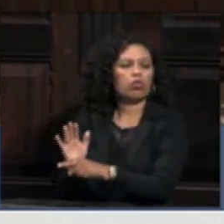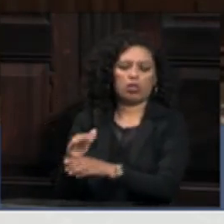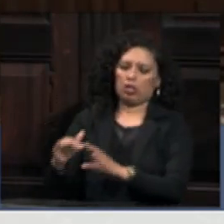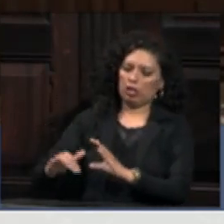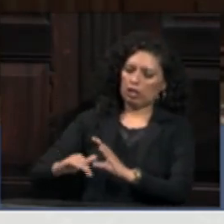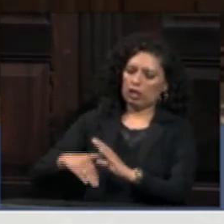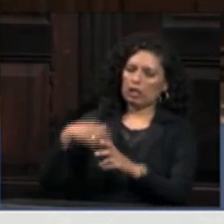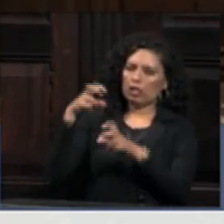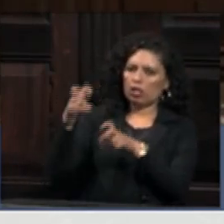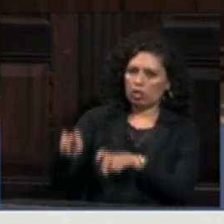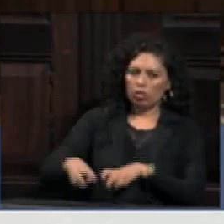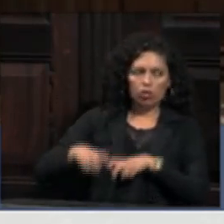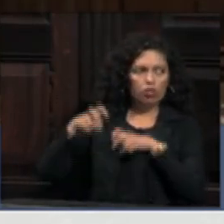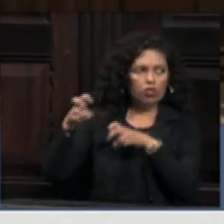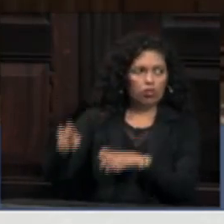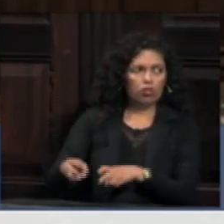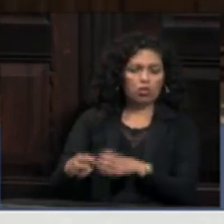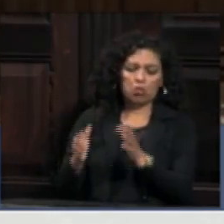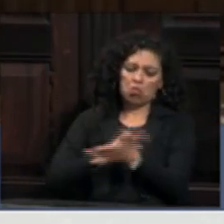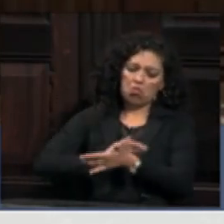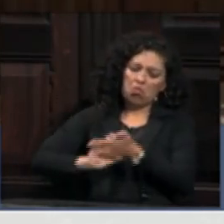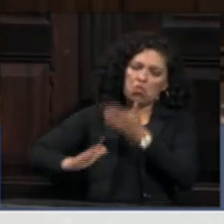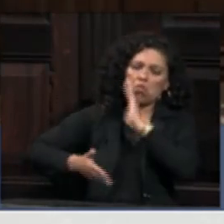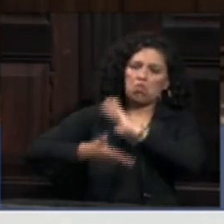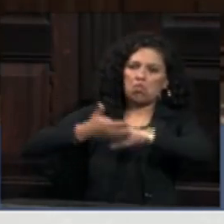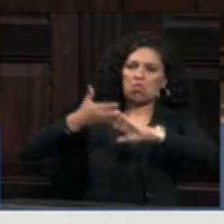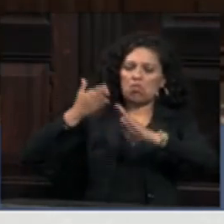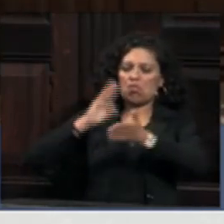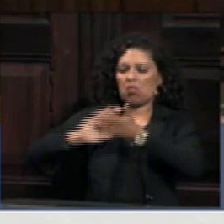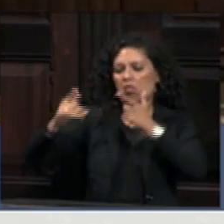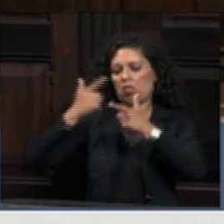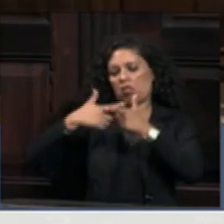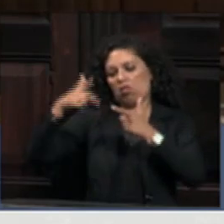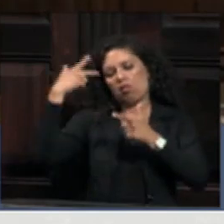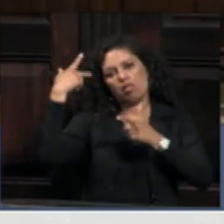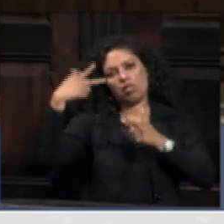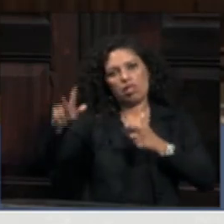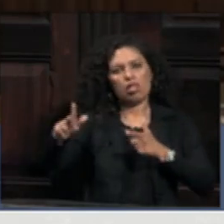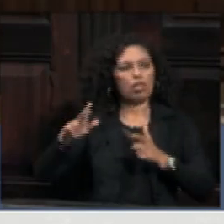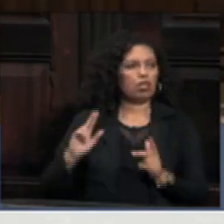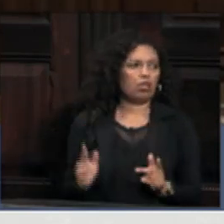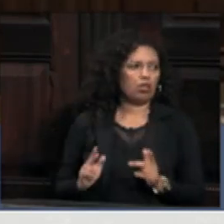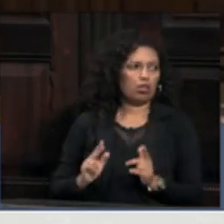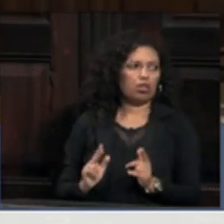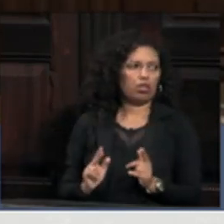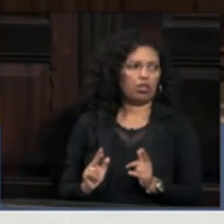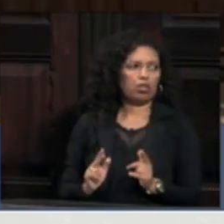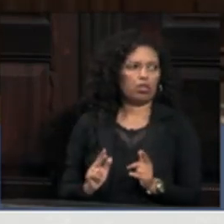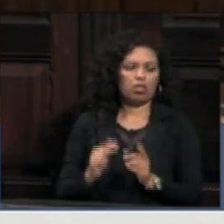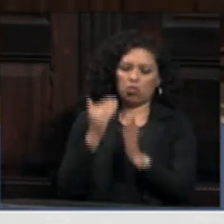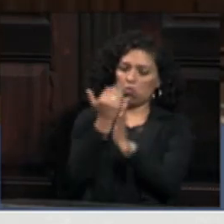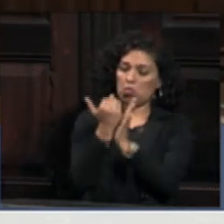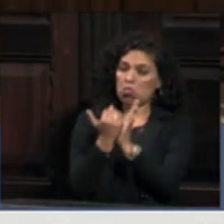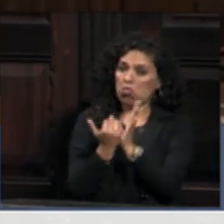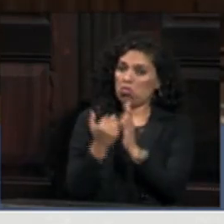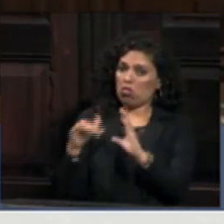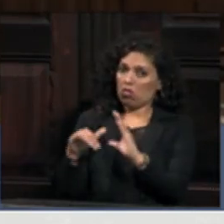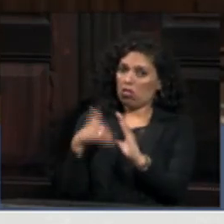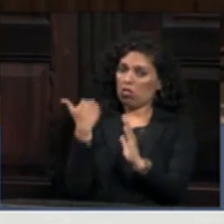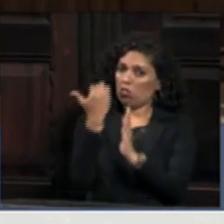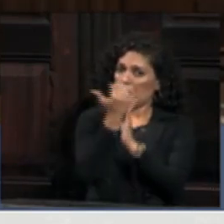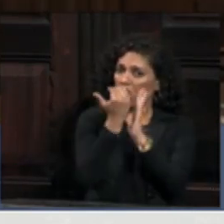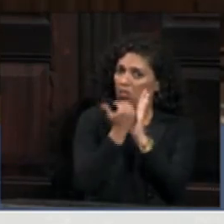Fazenda lavava a mão, dizia que não tinha nada a ver com isso. A de Planejamento